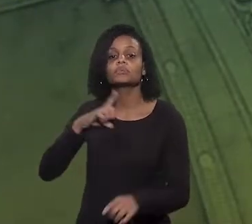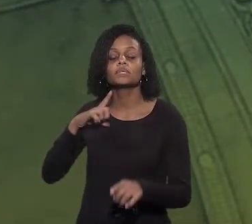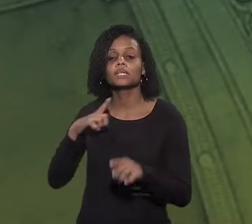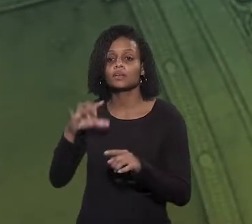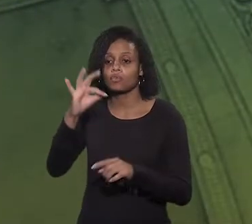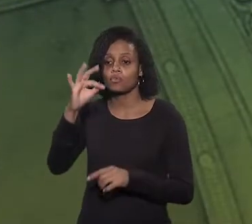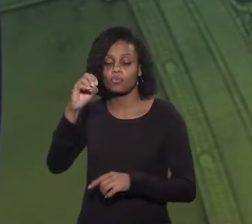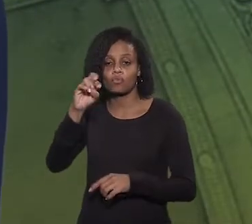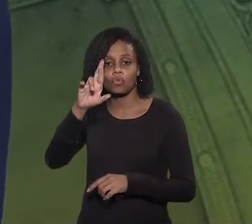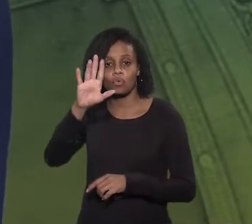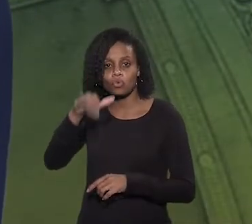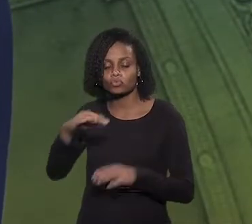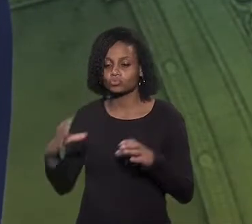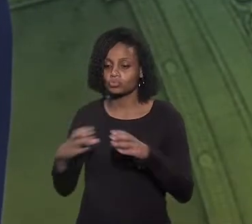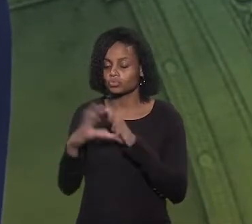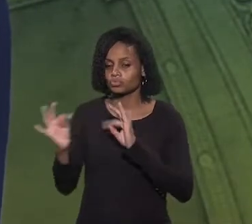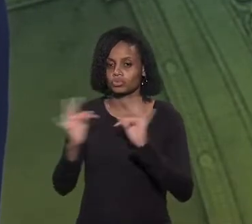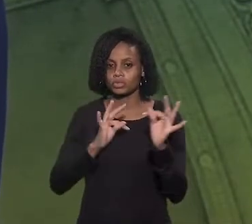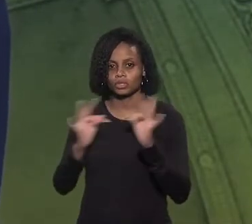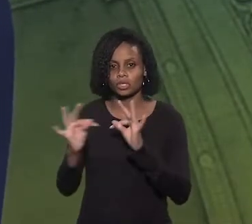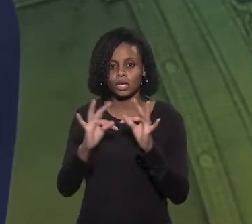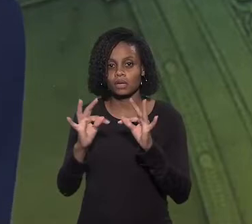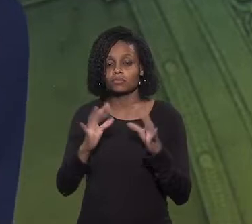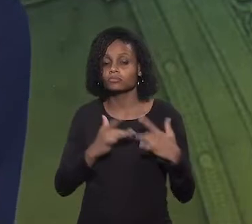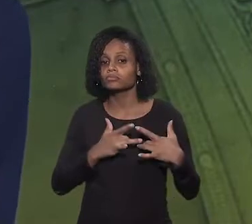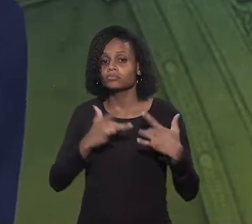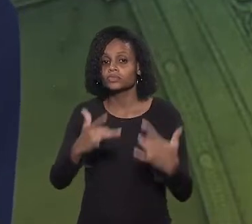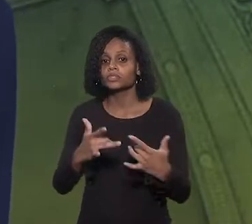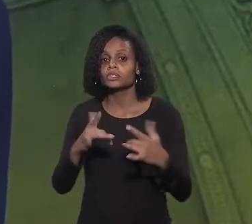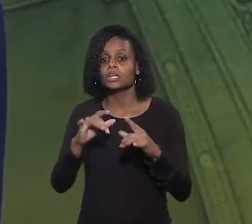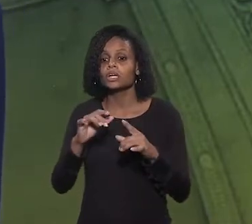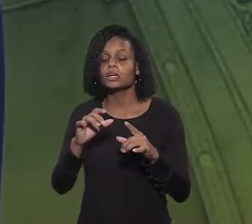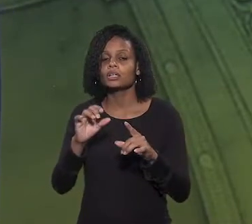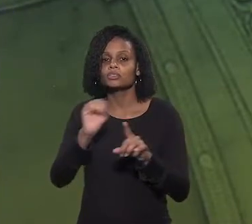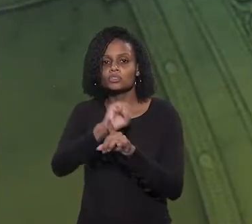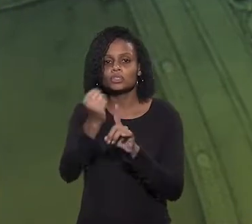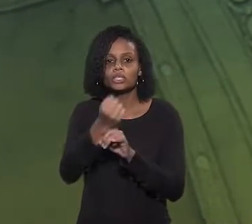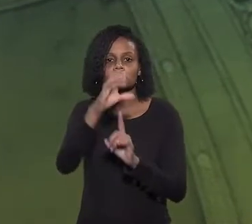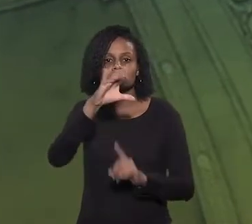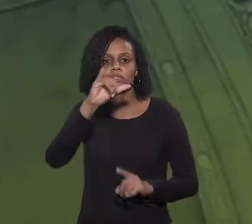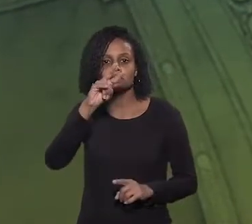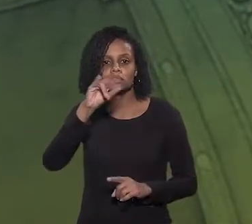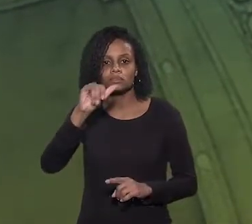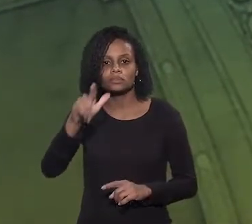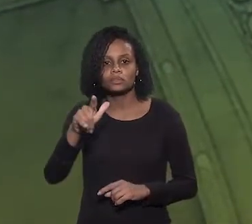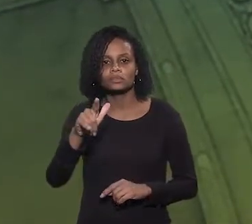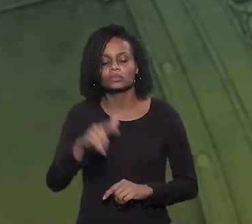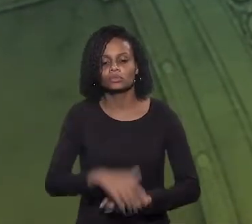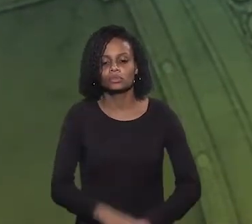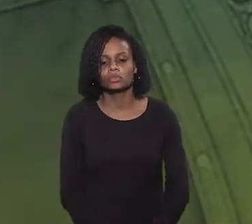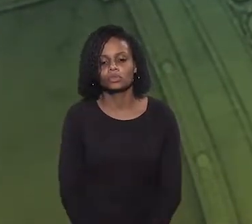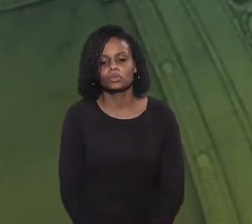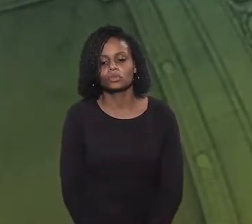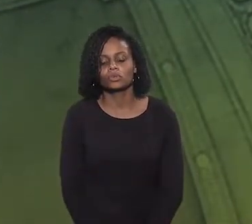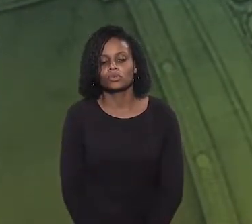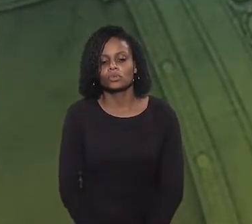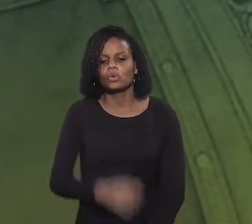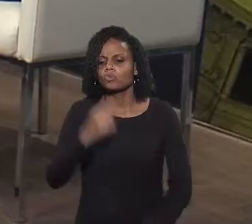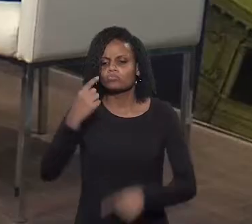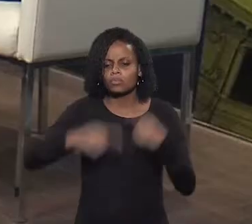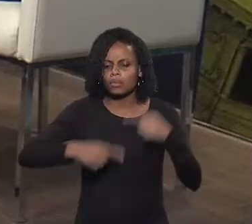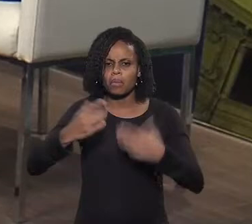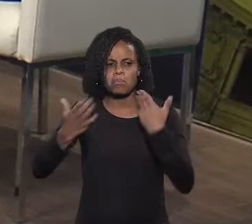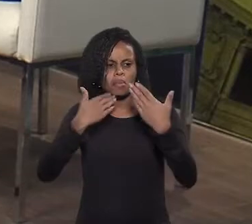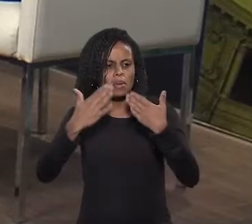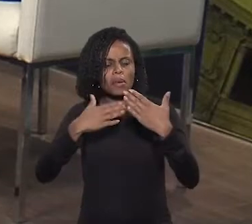um fórum das comunidades terapêuticas por iniciativa da sociedade civil. Queria que o senhor falasse um pouquinho sobre esse fórum. O debate precisa ser